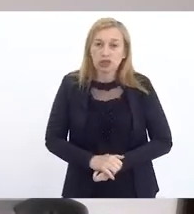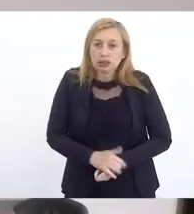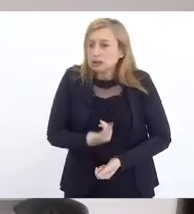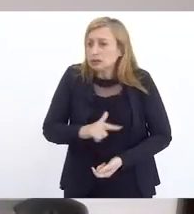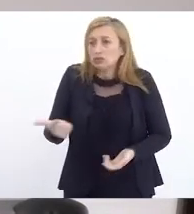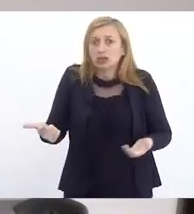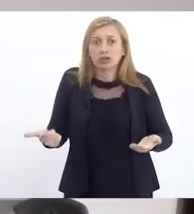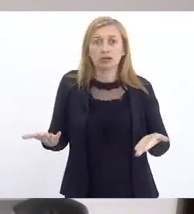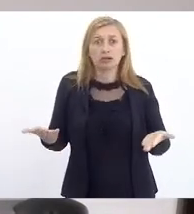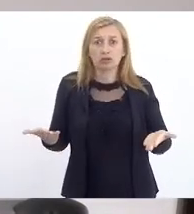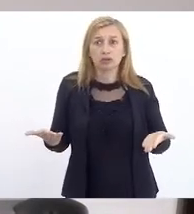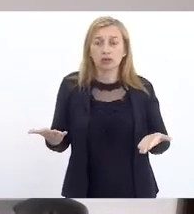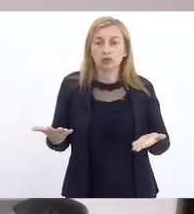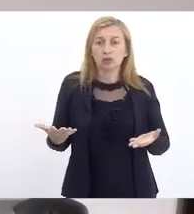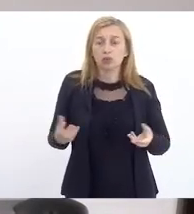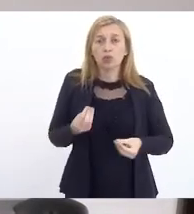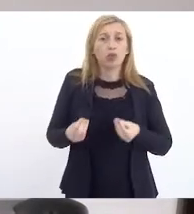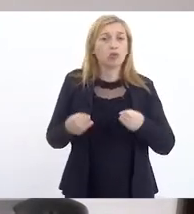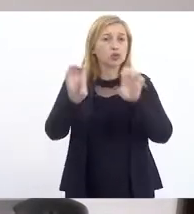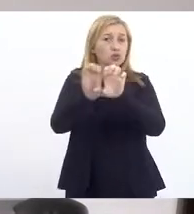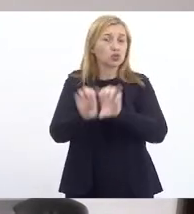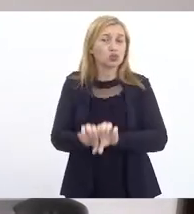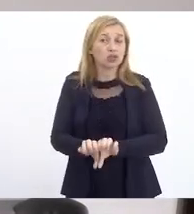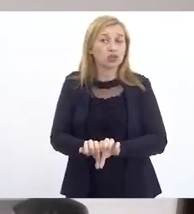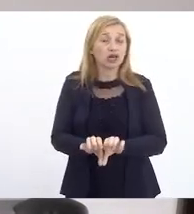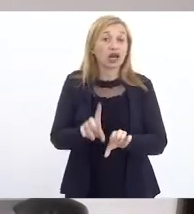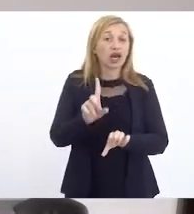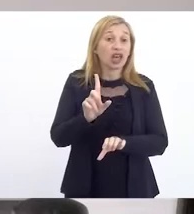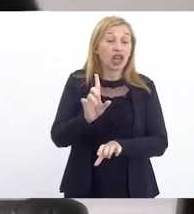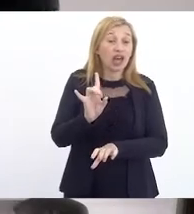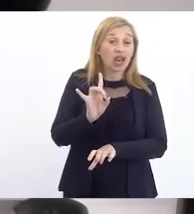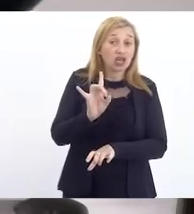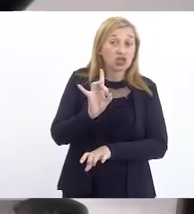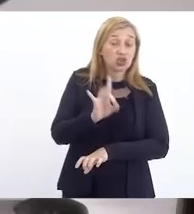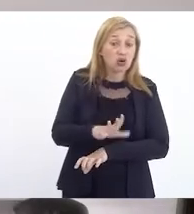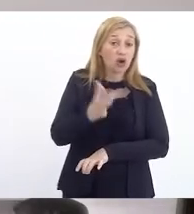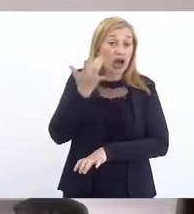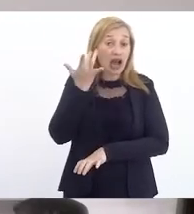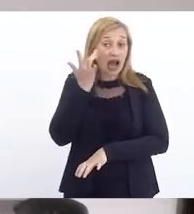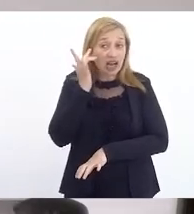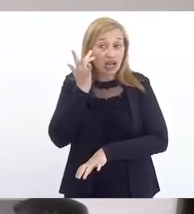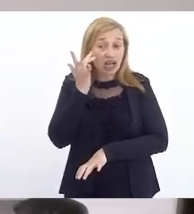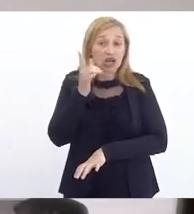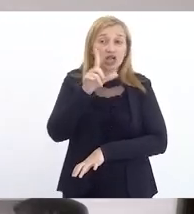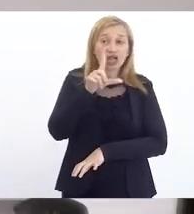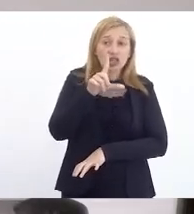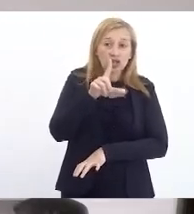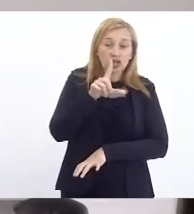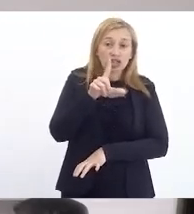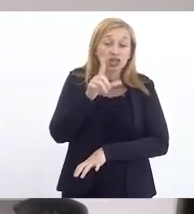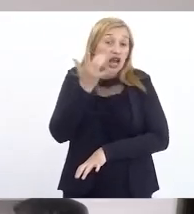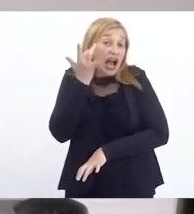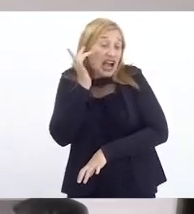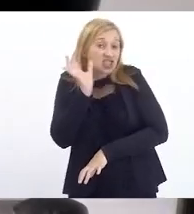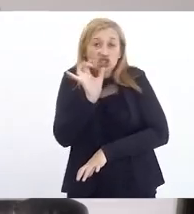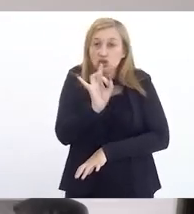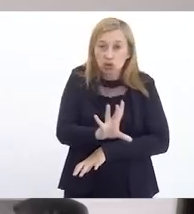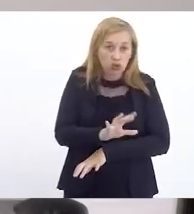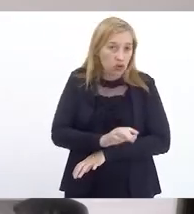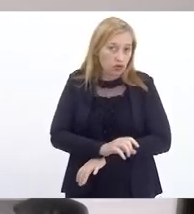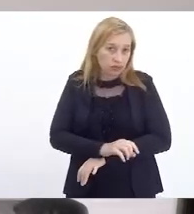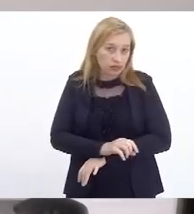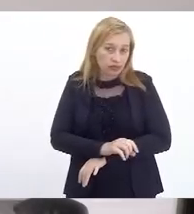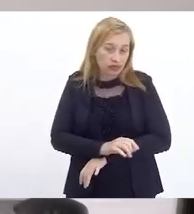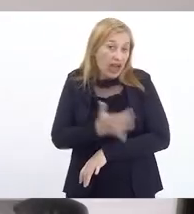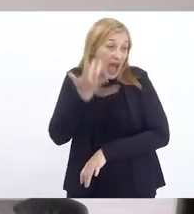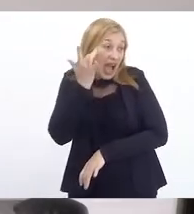tem, não é estruturante, é axiologia. É o que a gente discutia aqui quando chegou. Todo mundo acha alguma coisa. Todo